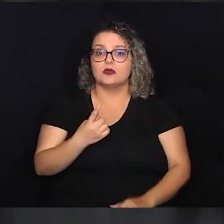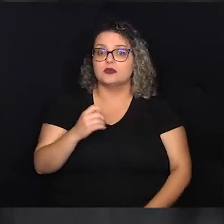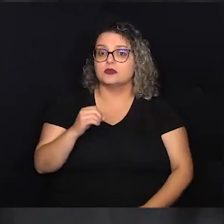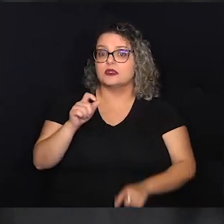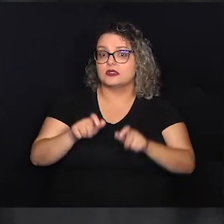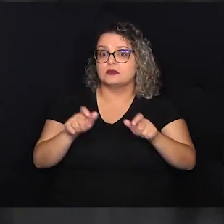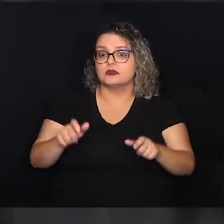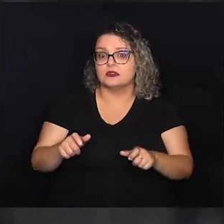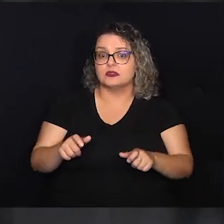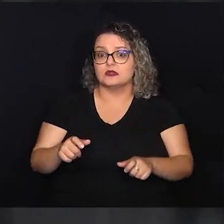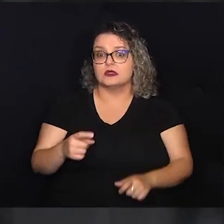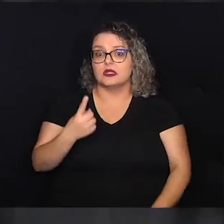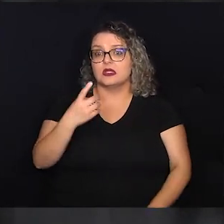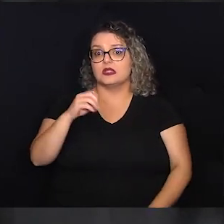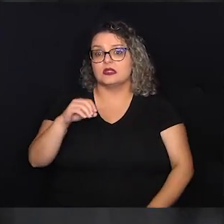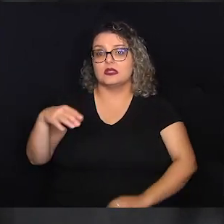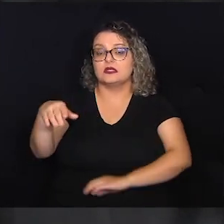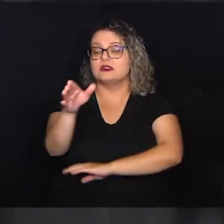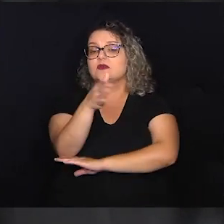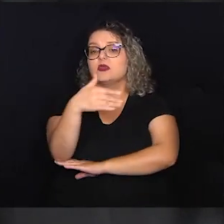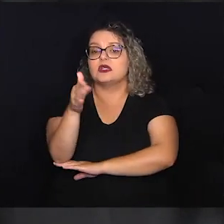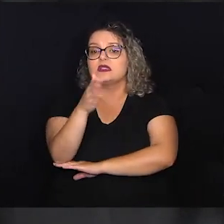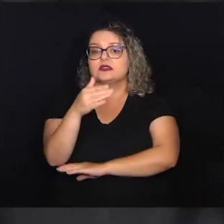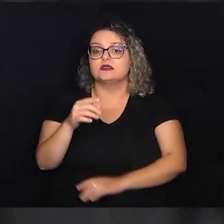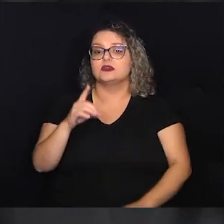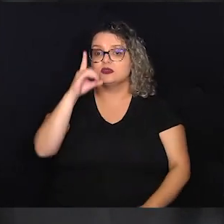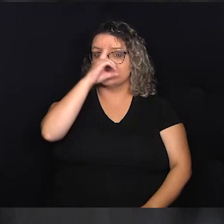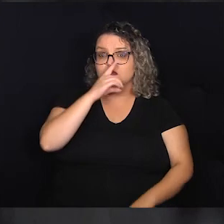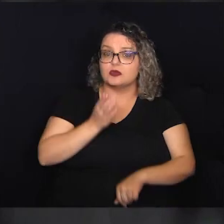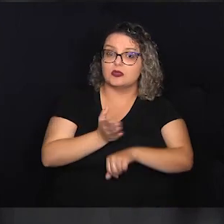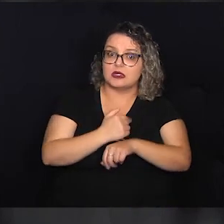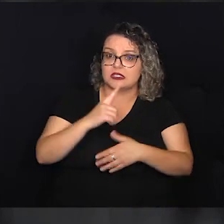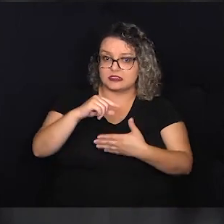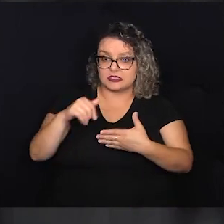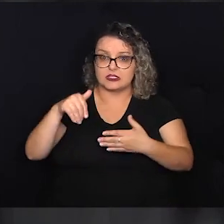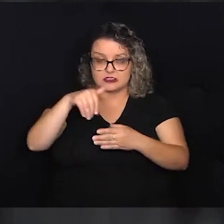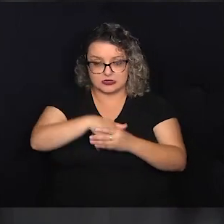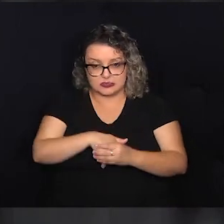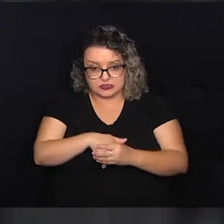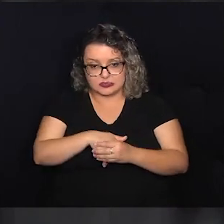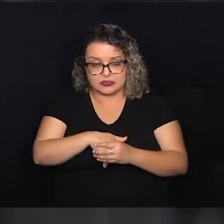com 10 pessoas, 10 bandeiras. E um domingo antes